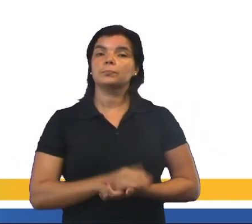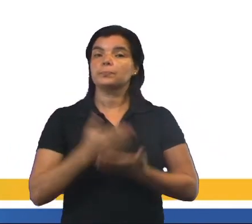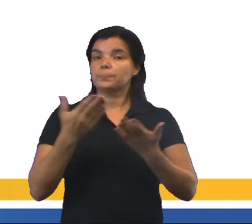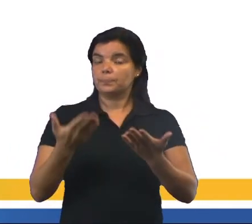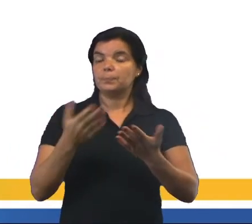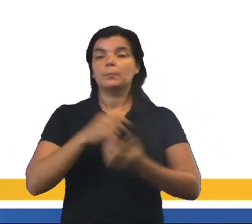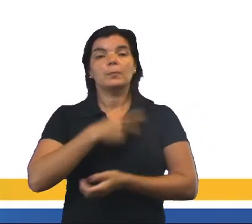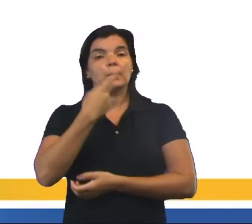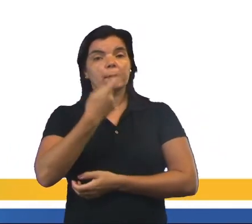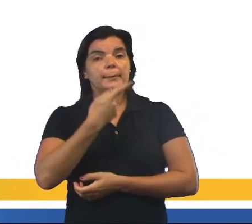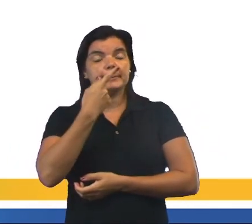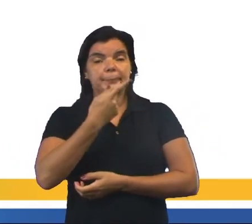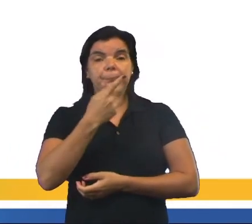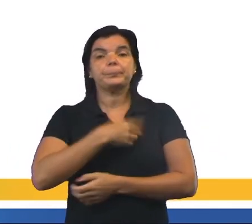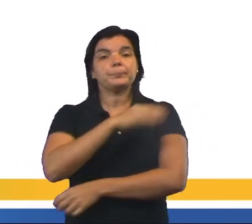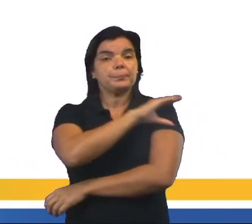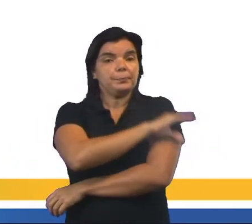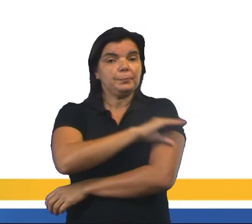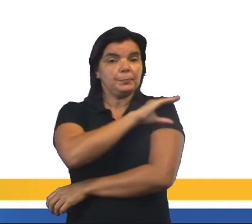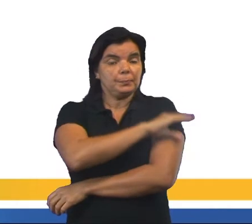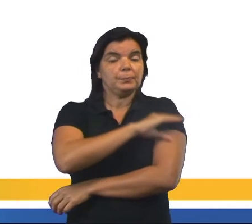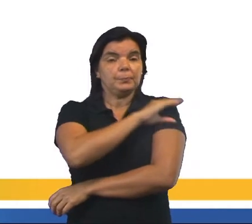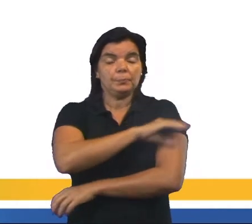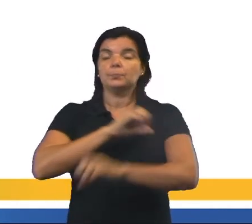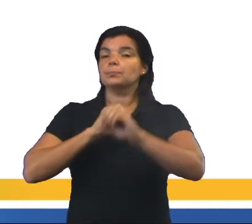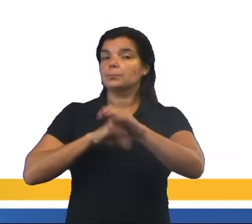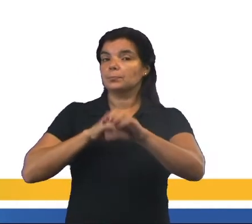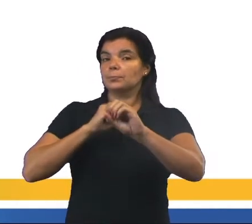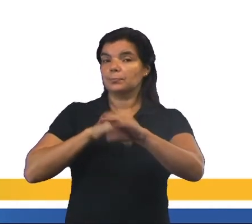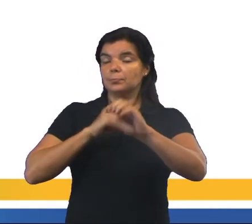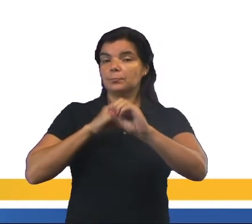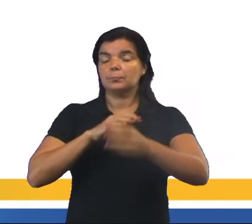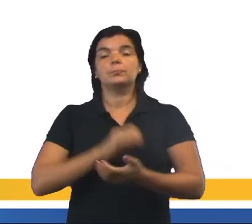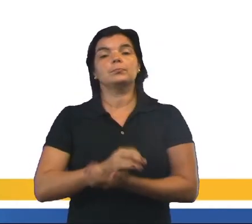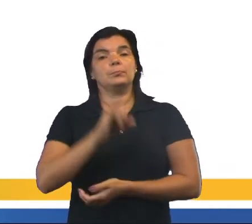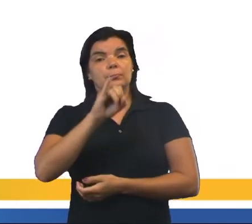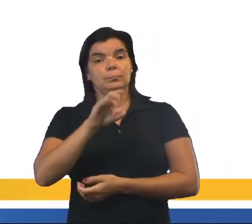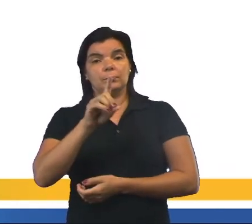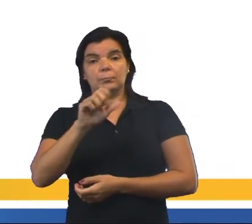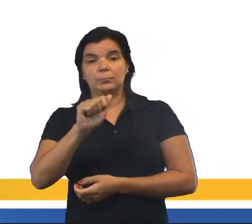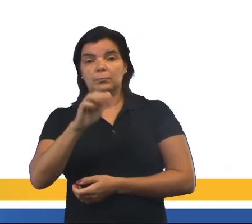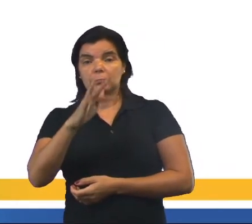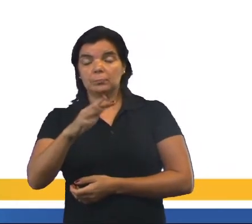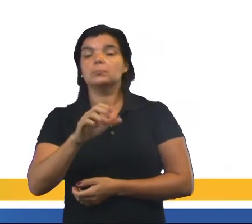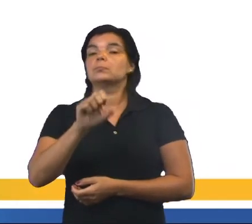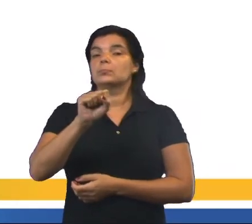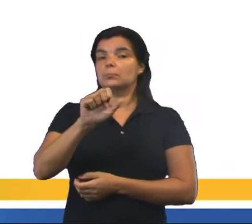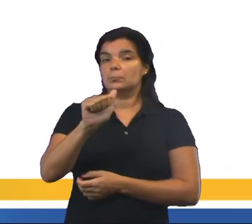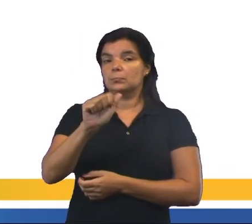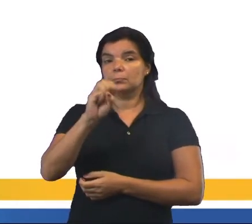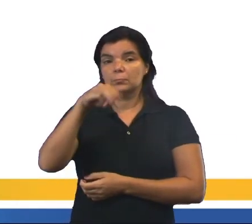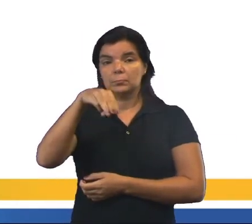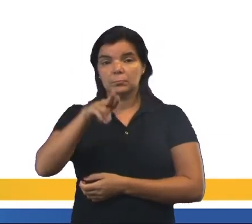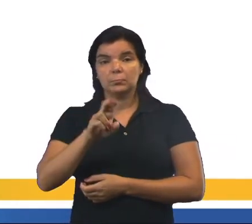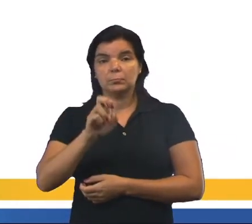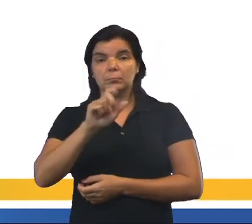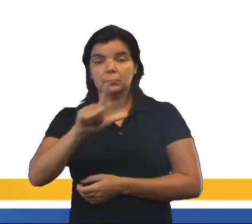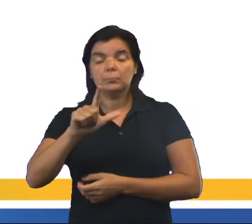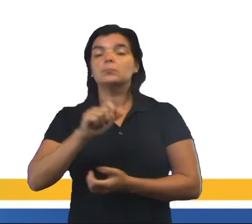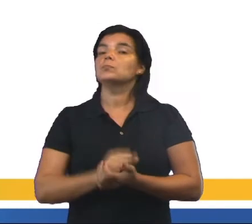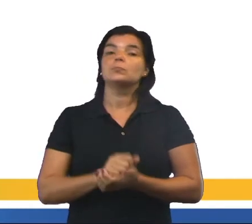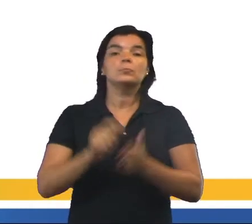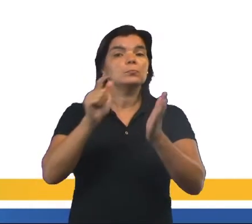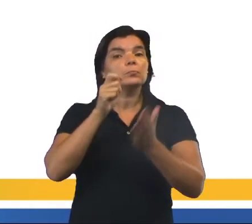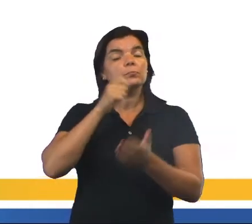caso, gente, essa fala é do coordenador de Educação Sanitária Vegetal do IDAF, Samuel da Luz, e não